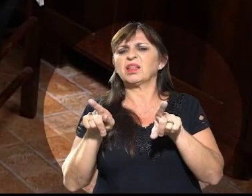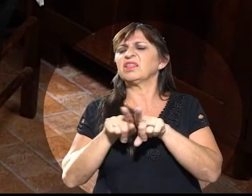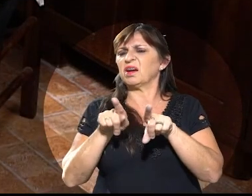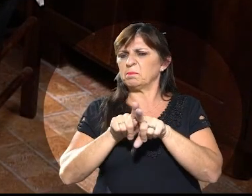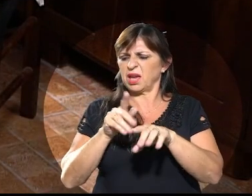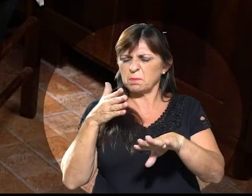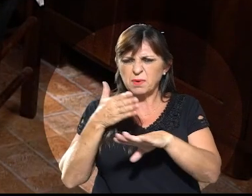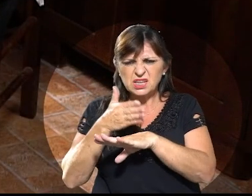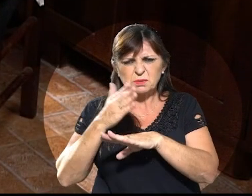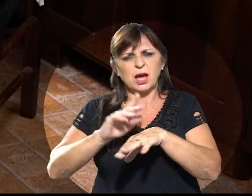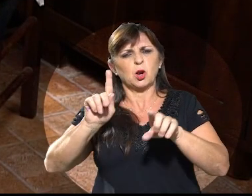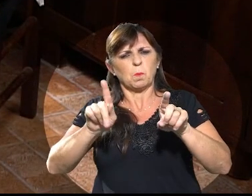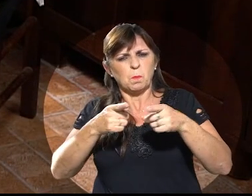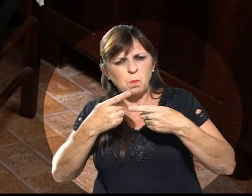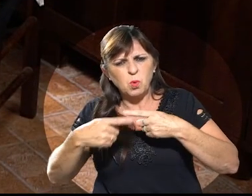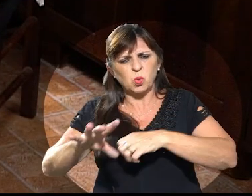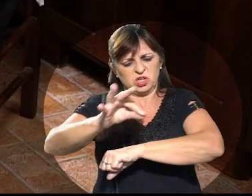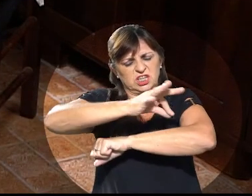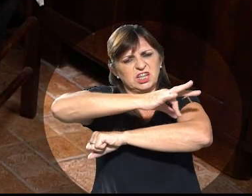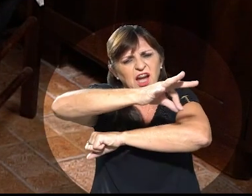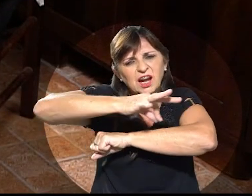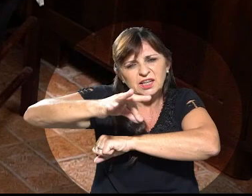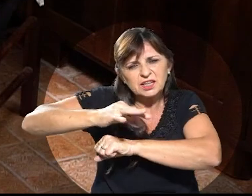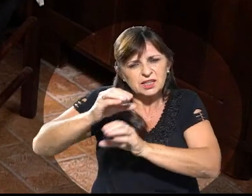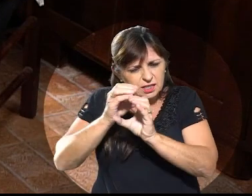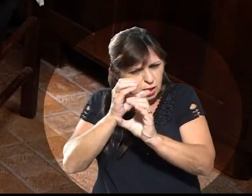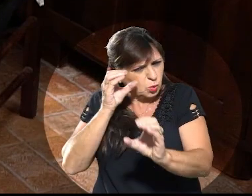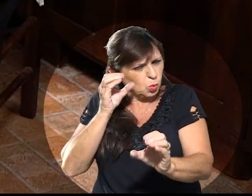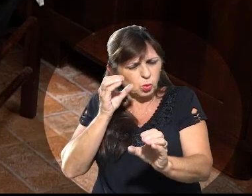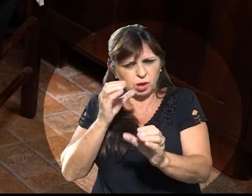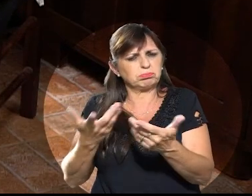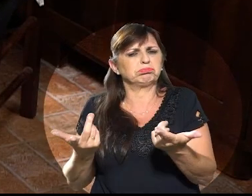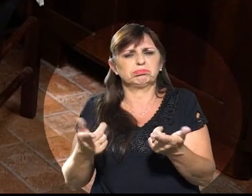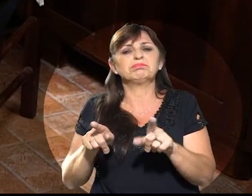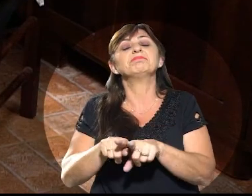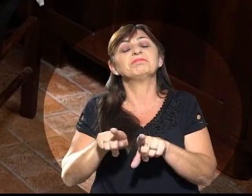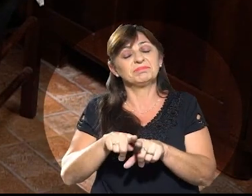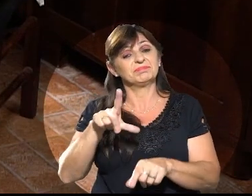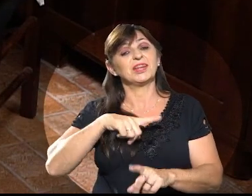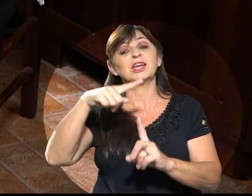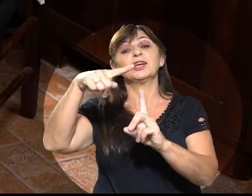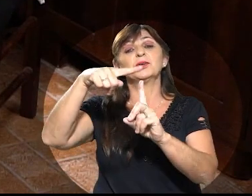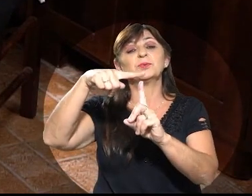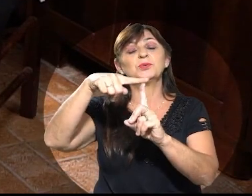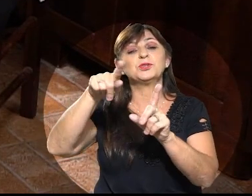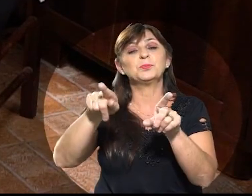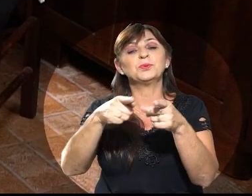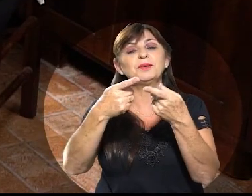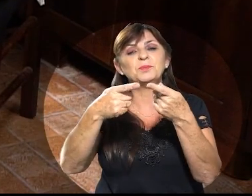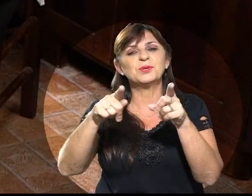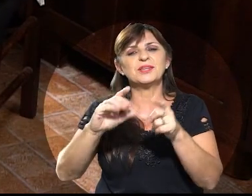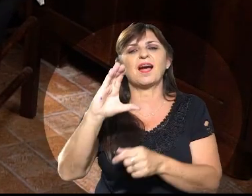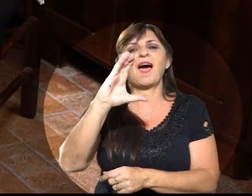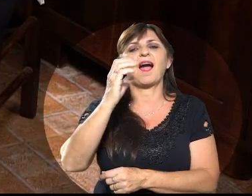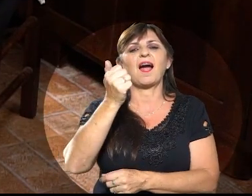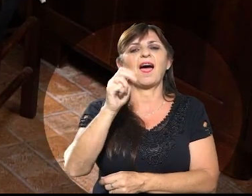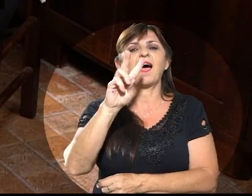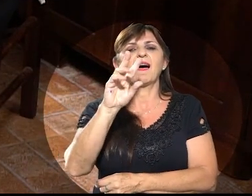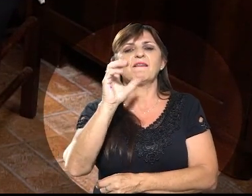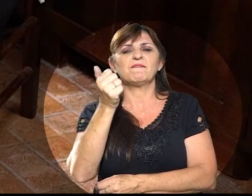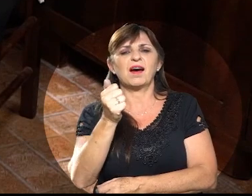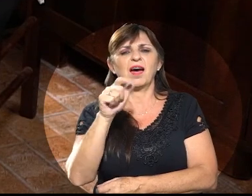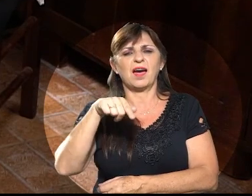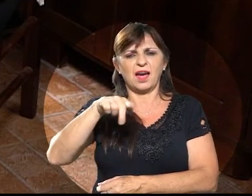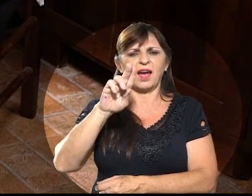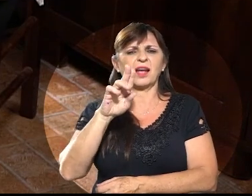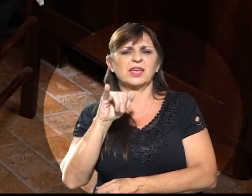inclusive o nosso cavaquinho... É de origem árabe. Origem árabe. E uma peculiaridade dos árabes, que eu também